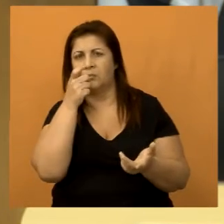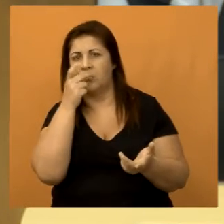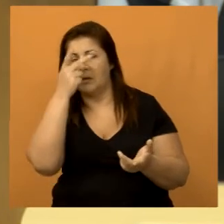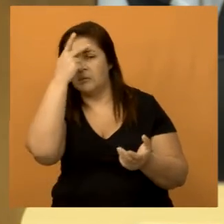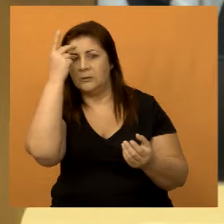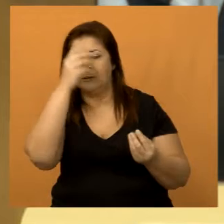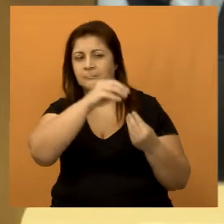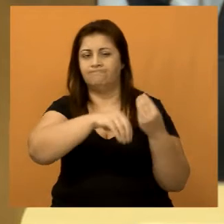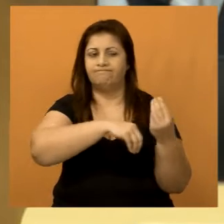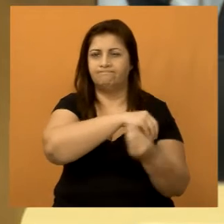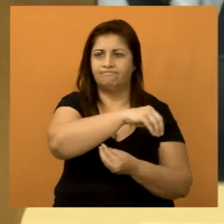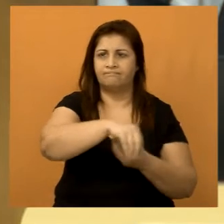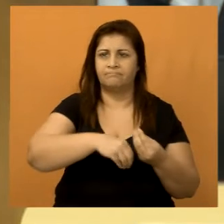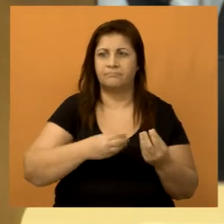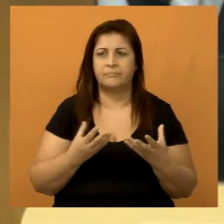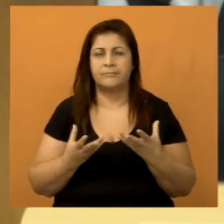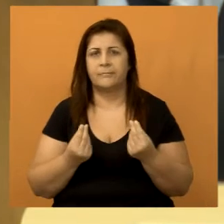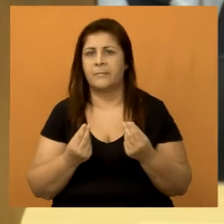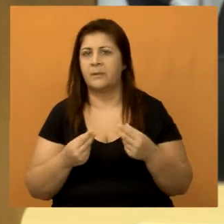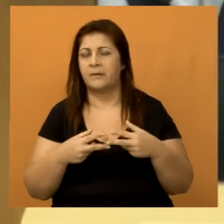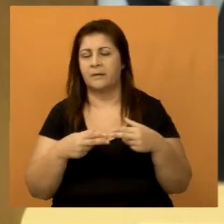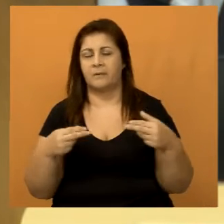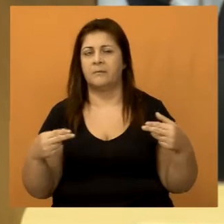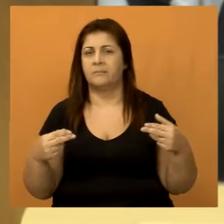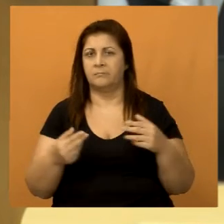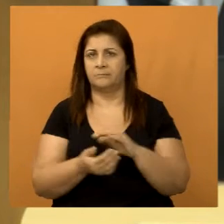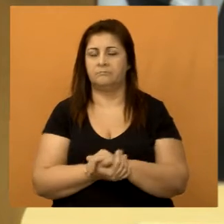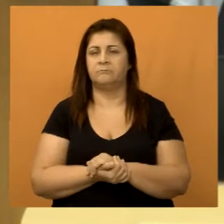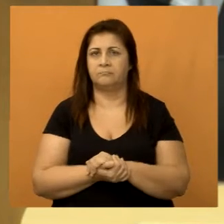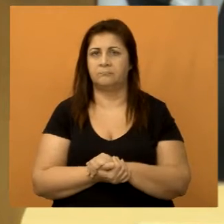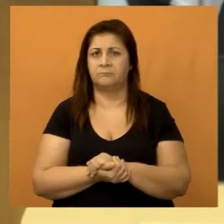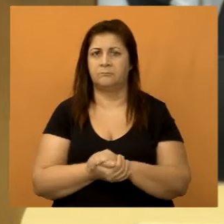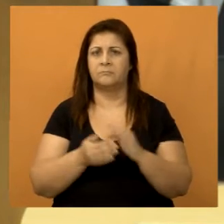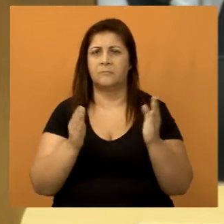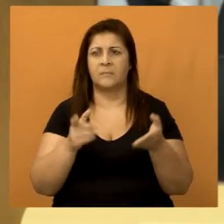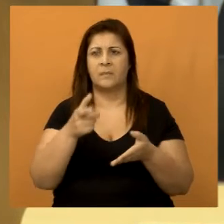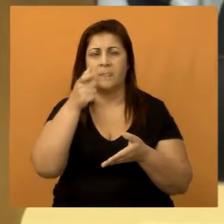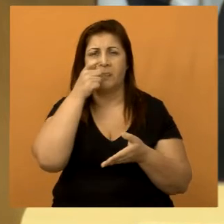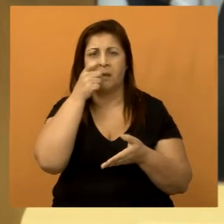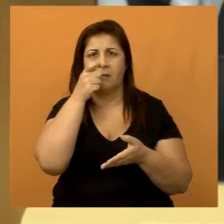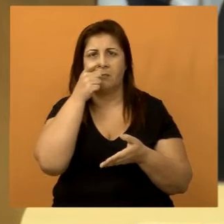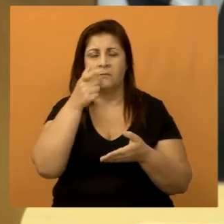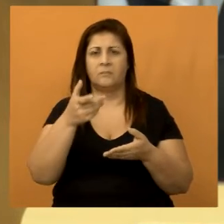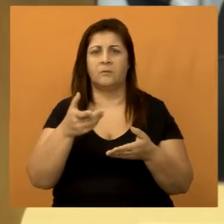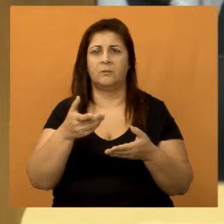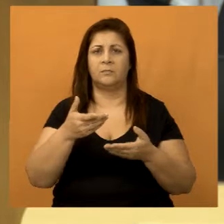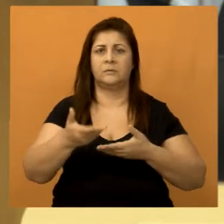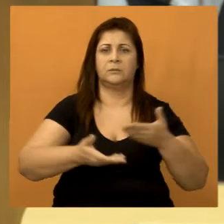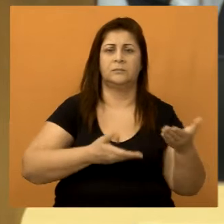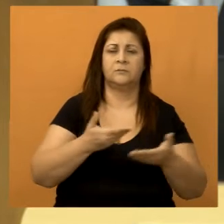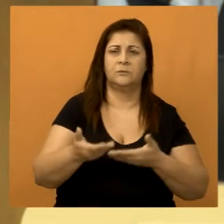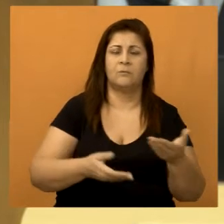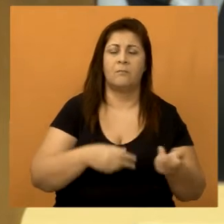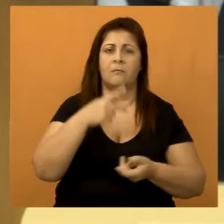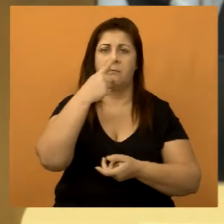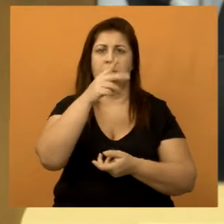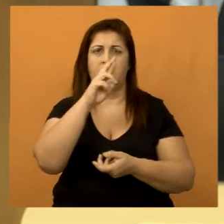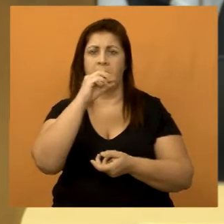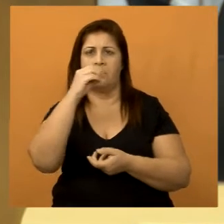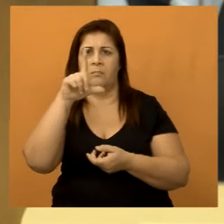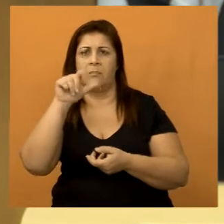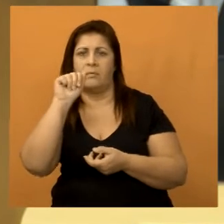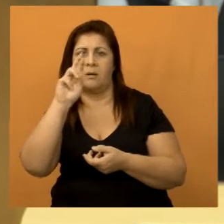em muitas oitivas realizadas. Foram ouvidos servidores da Prefeitura Municipal, da Fundação Prolar,